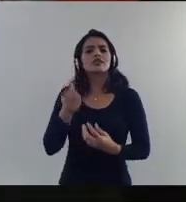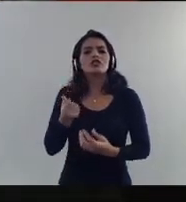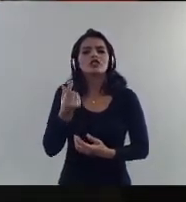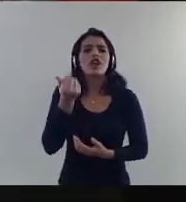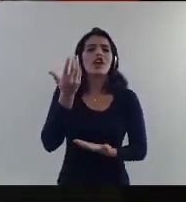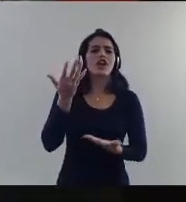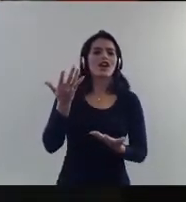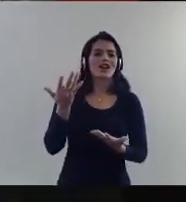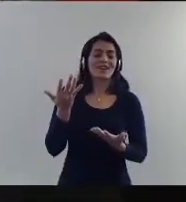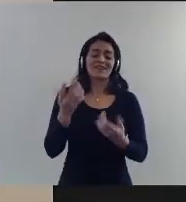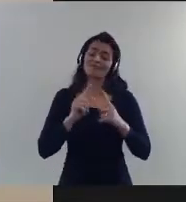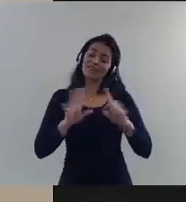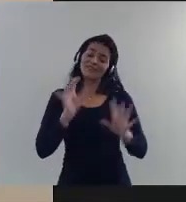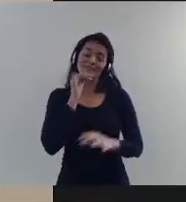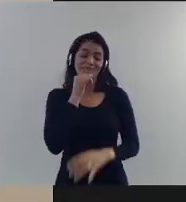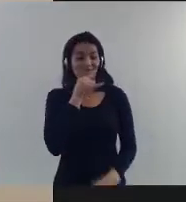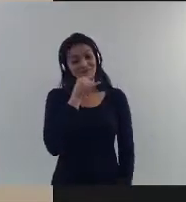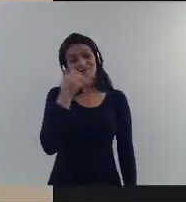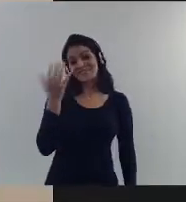né? Mas, infelizmente,